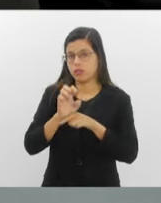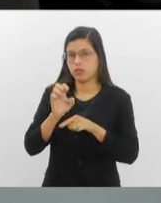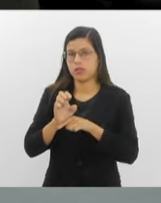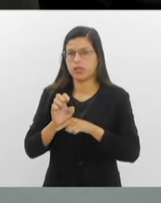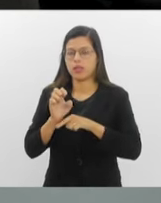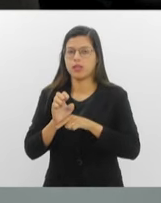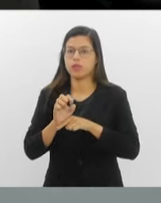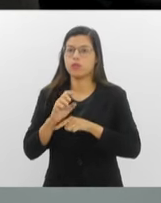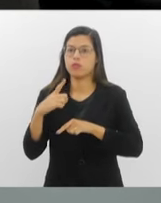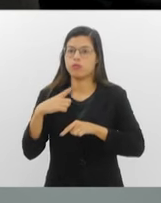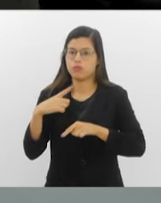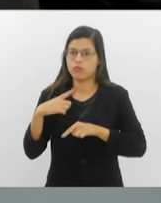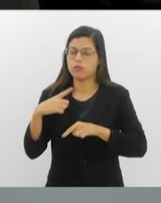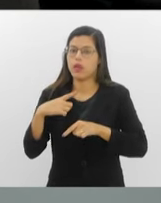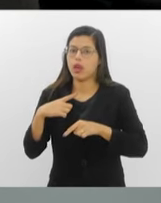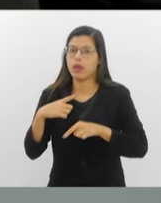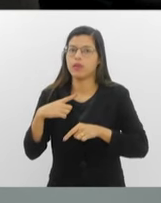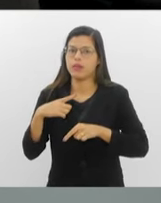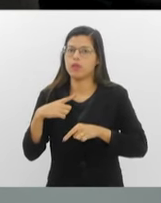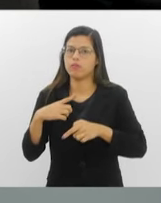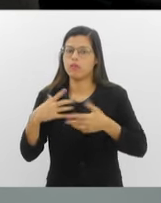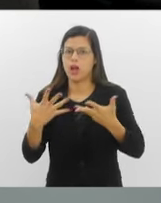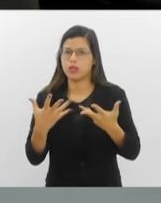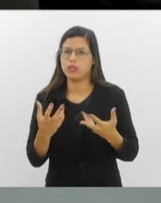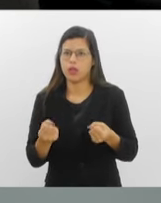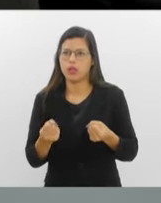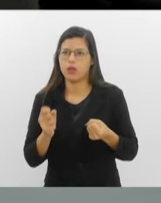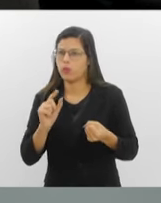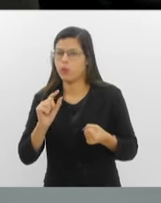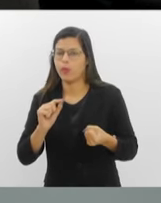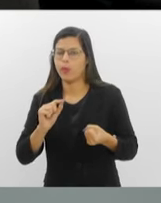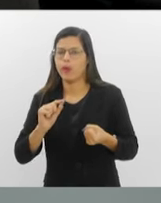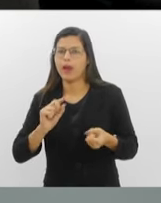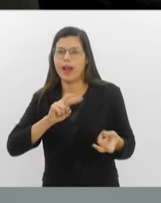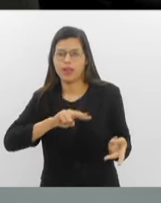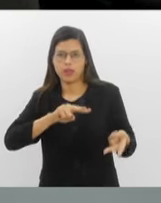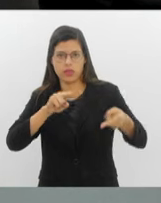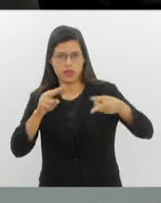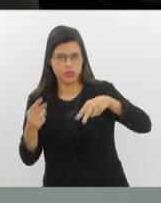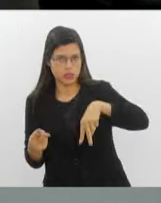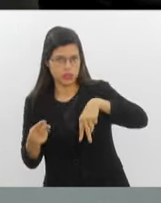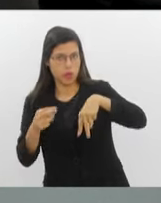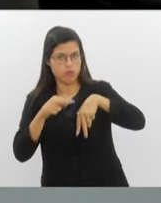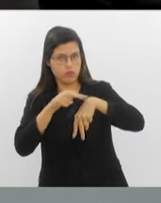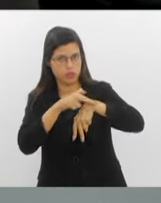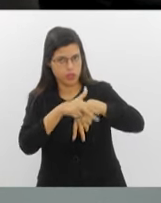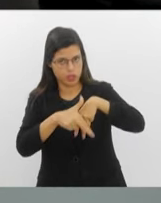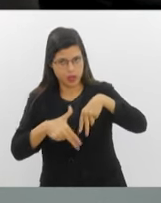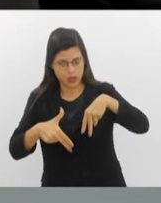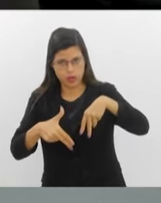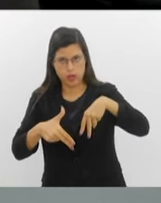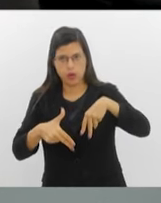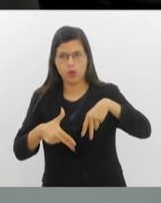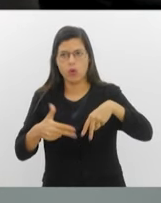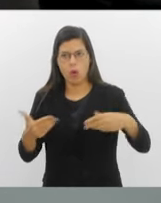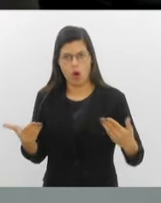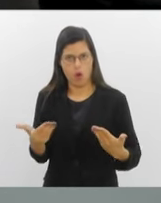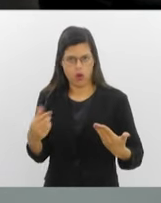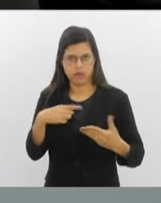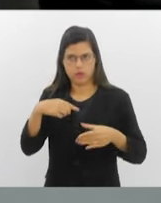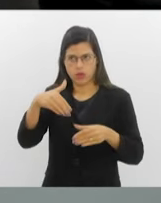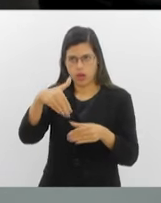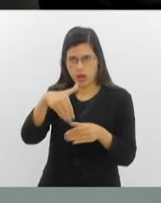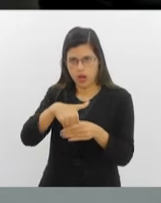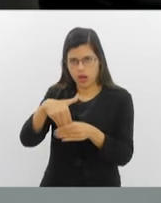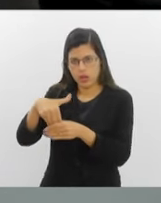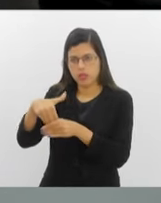consolidado o reconhecimento da transição de gênero, né? Por exemplo, a gente agora vai ter mais uma eleição